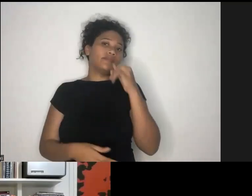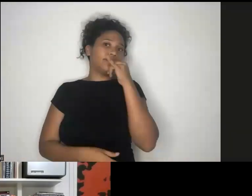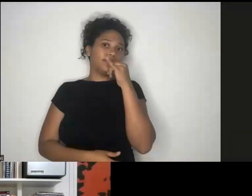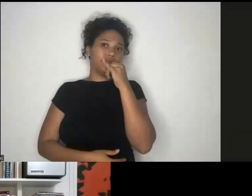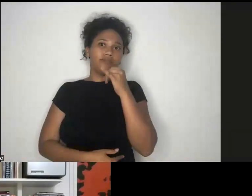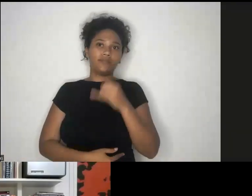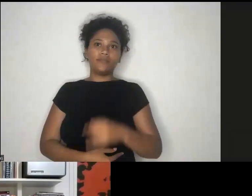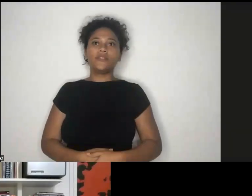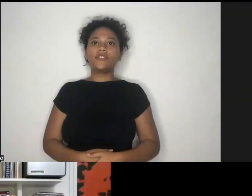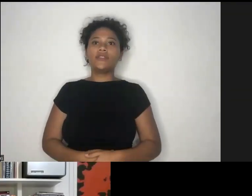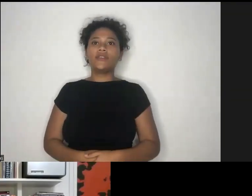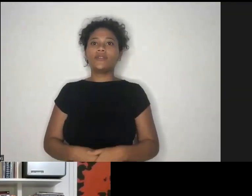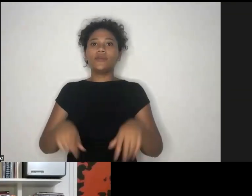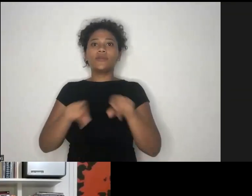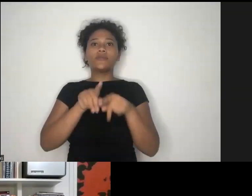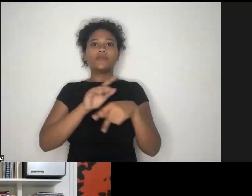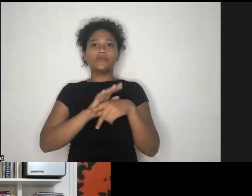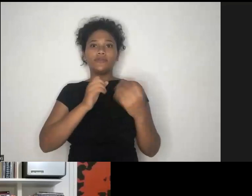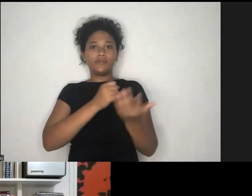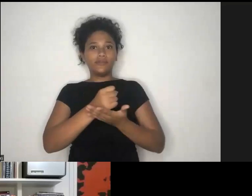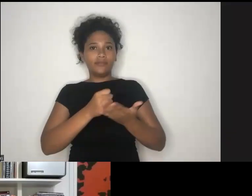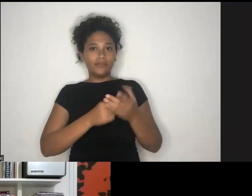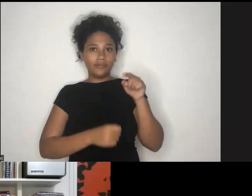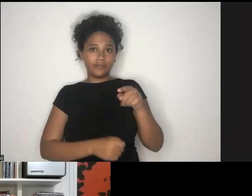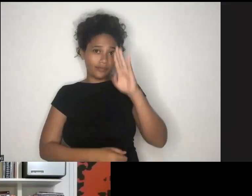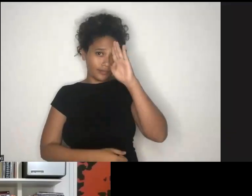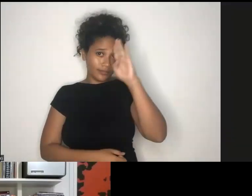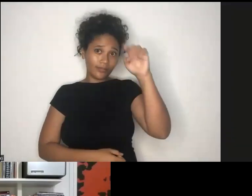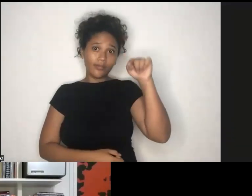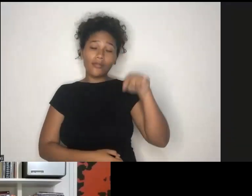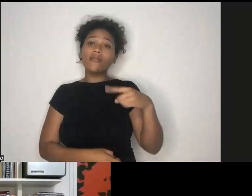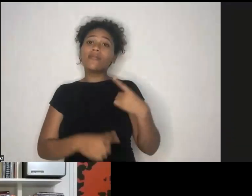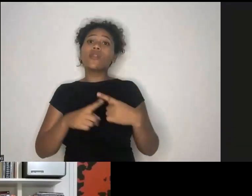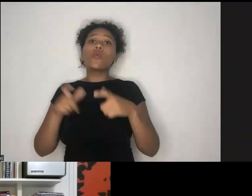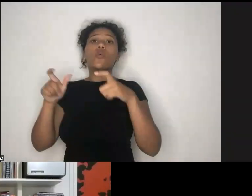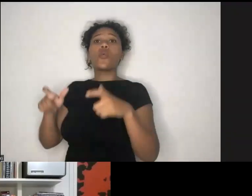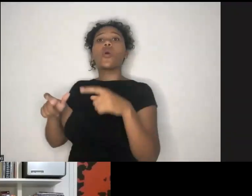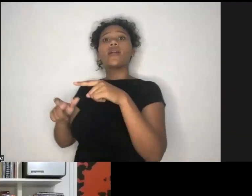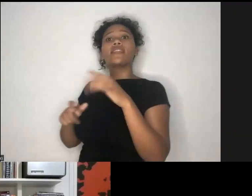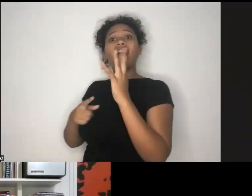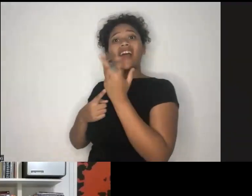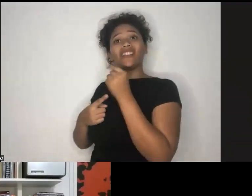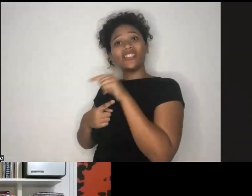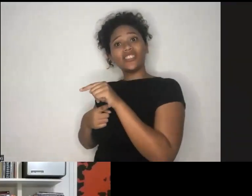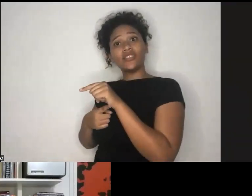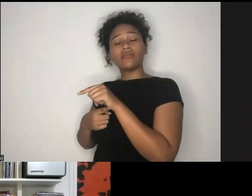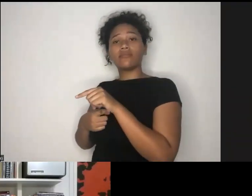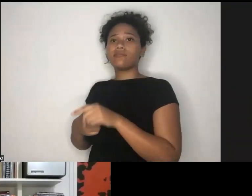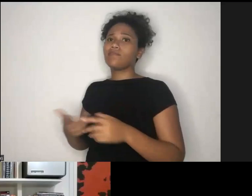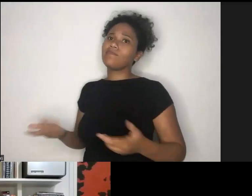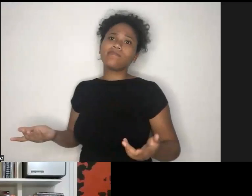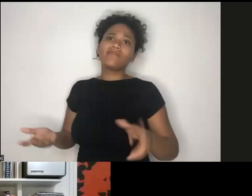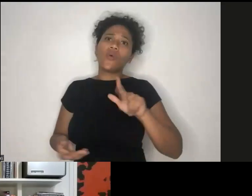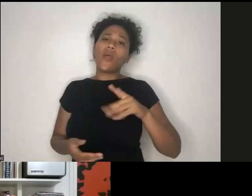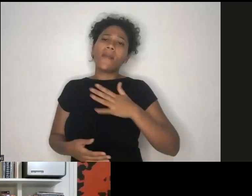mais existencial que eu coloco dentro de um de um lugar da arte ele não é um lugar para mim